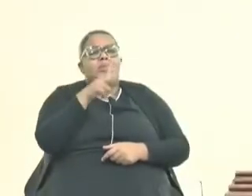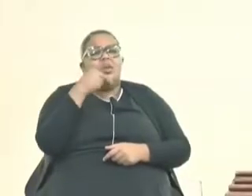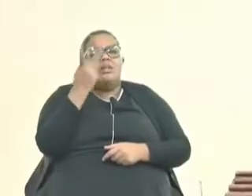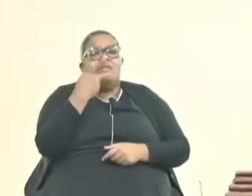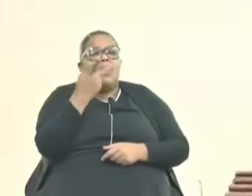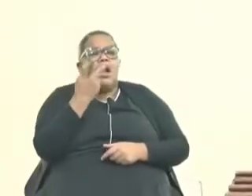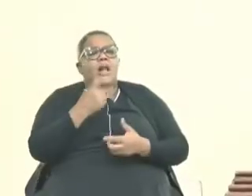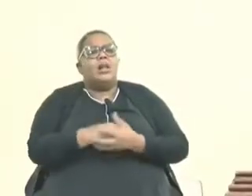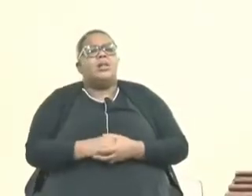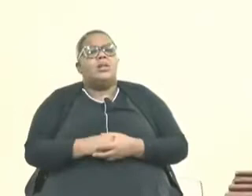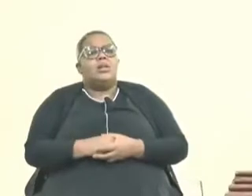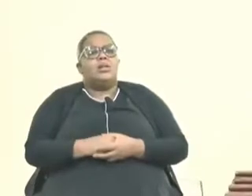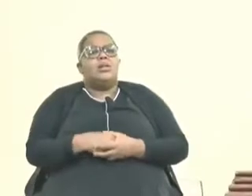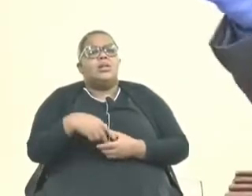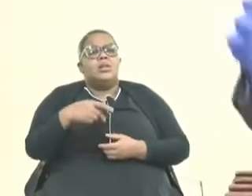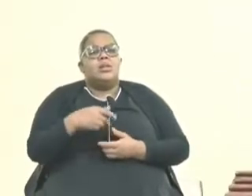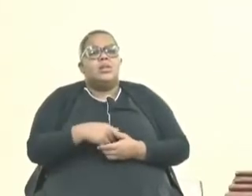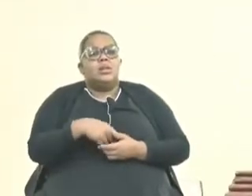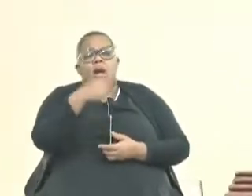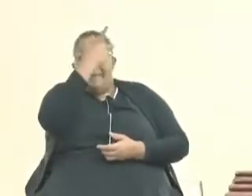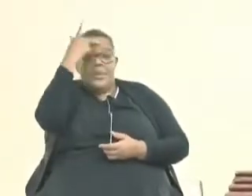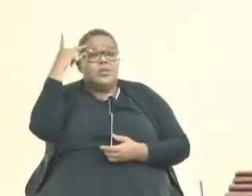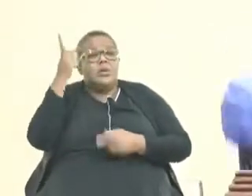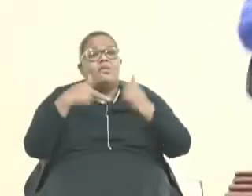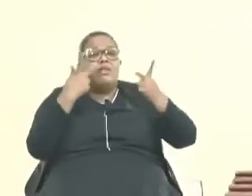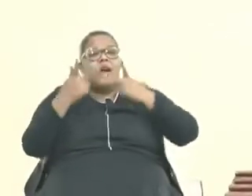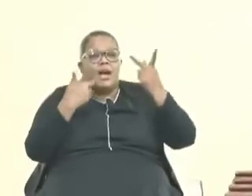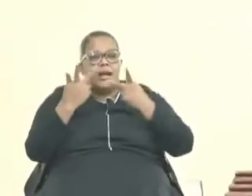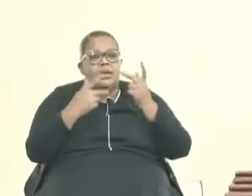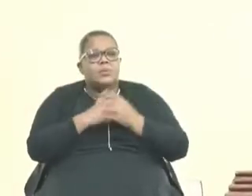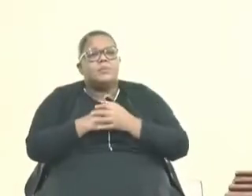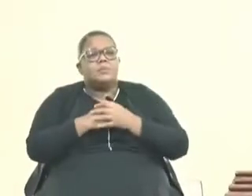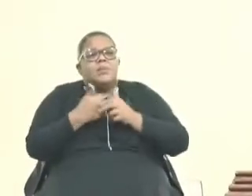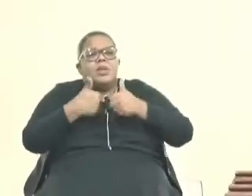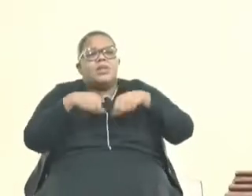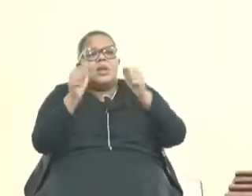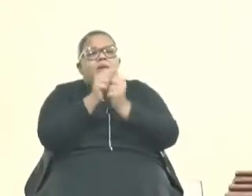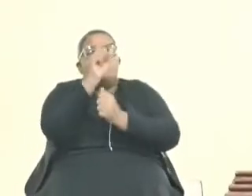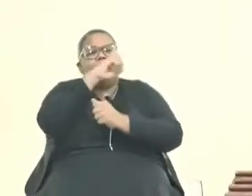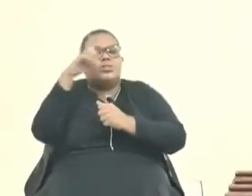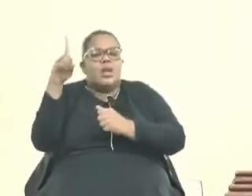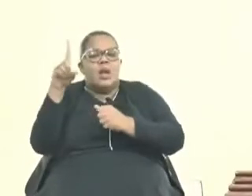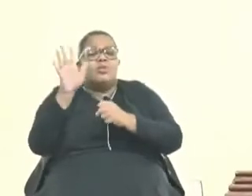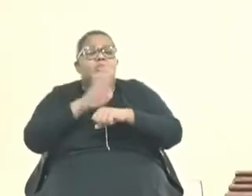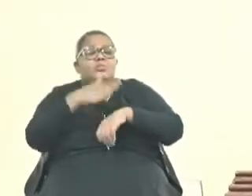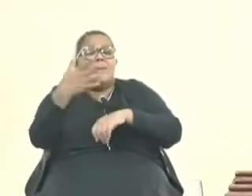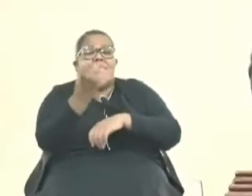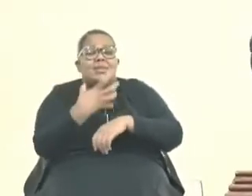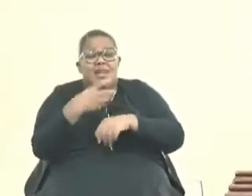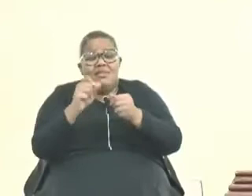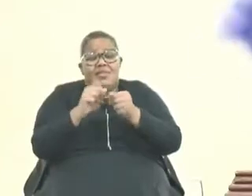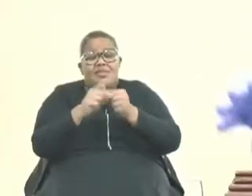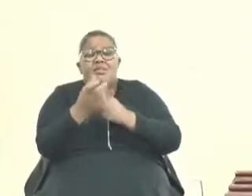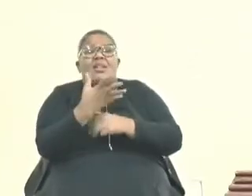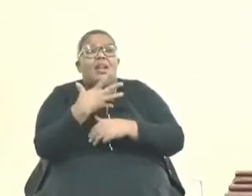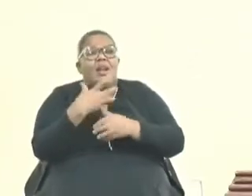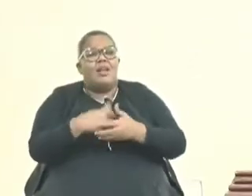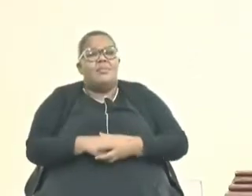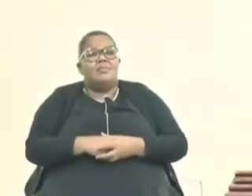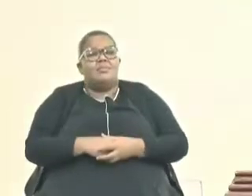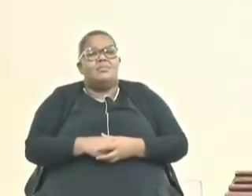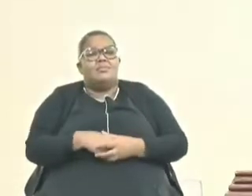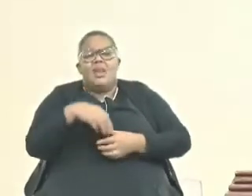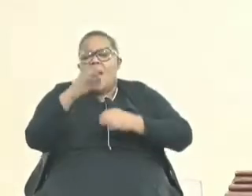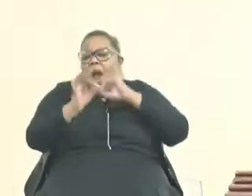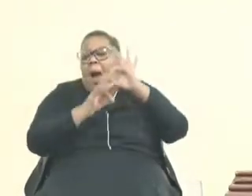está na minha vida Deus está comigo Eu determino mas desde que eles façam que eles querem tem gente que amarra